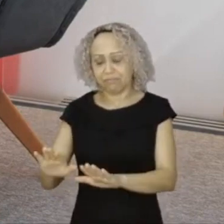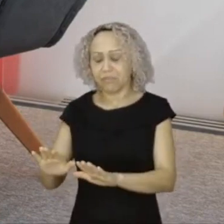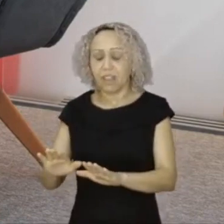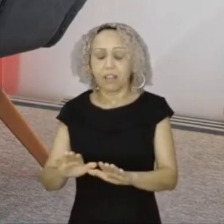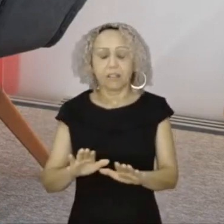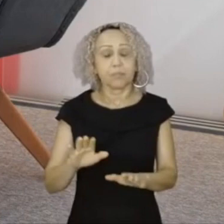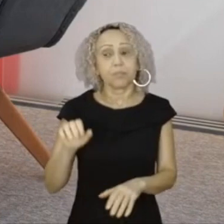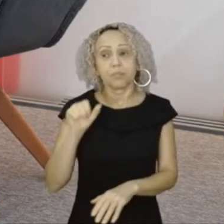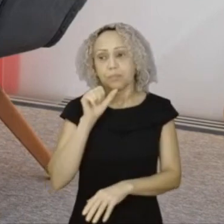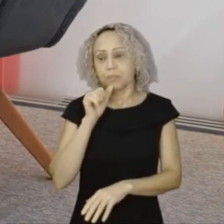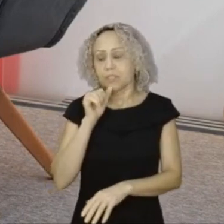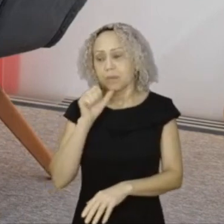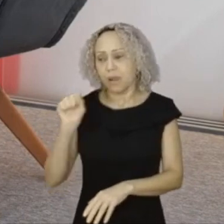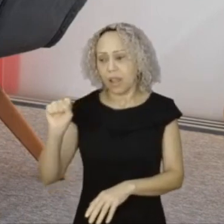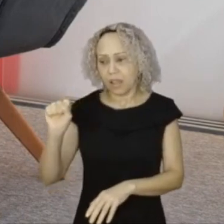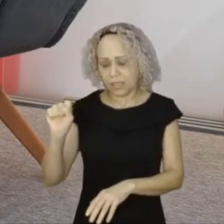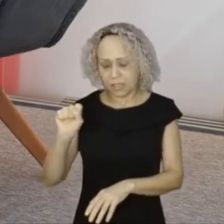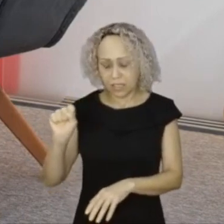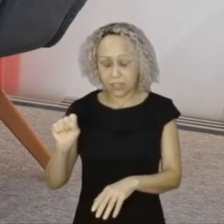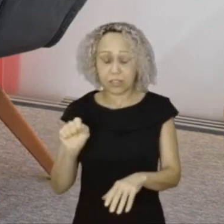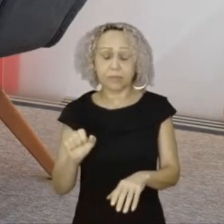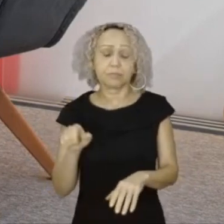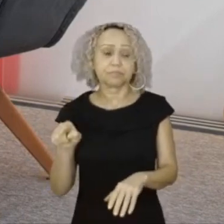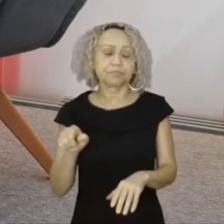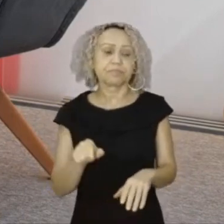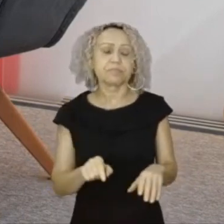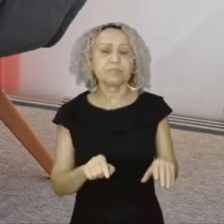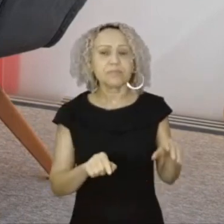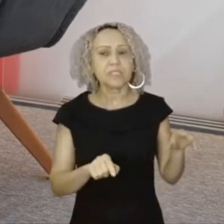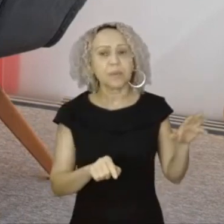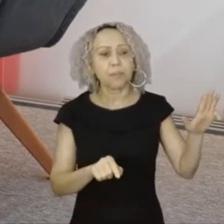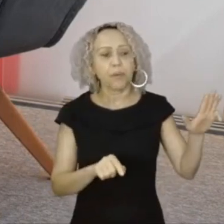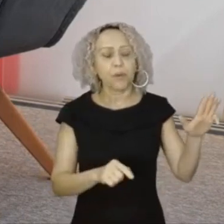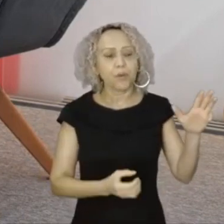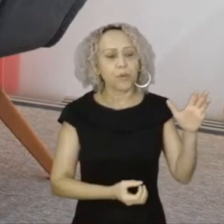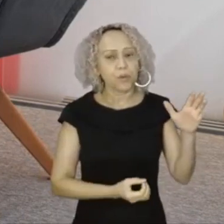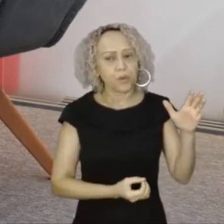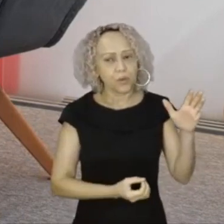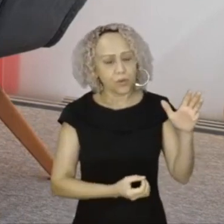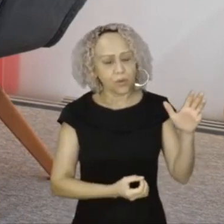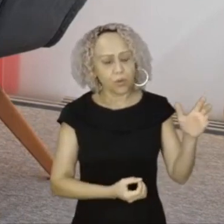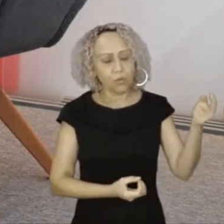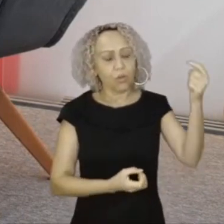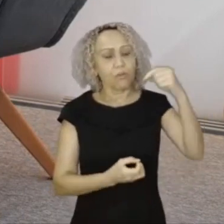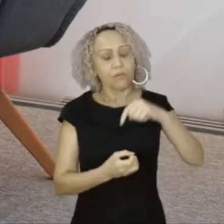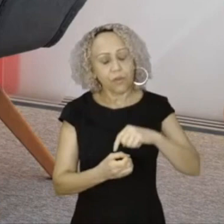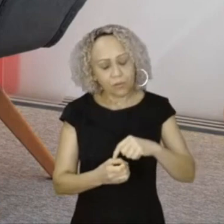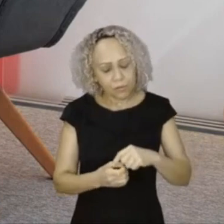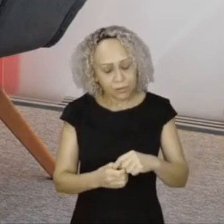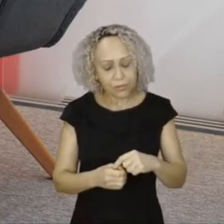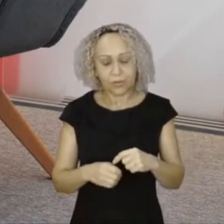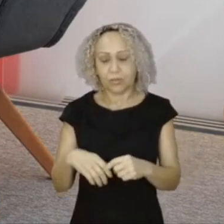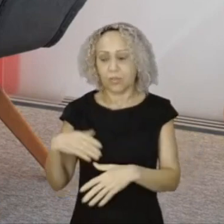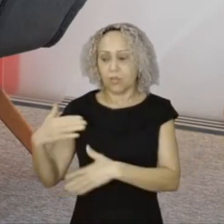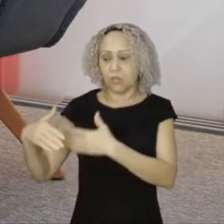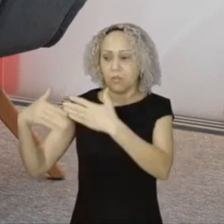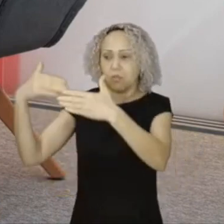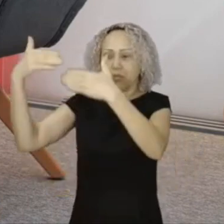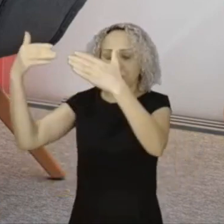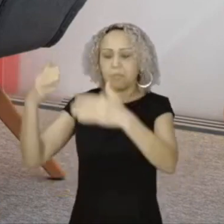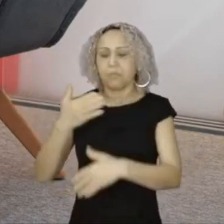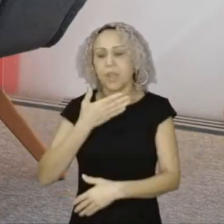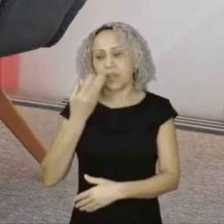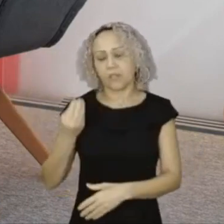com a gestão do governador Marcelo Deda, nós tivemos grandes avanços. E é isso que está voltando para o nosso país. É isso, gente. Já anota